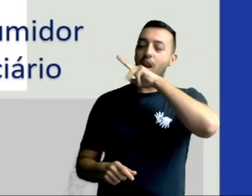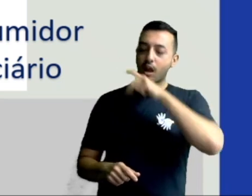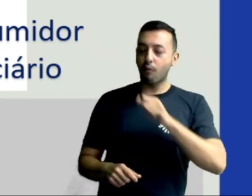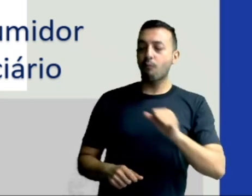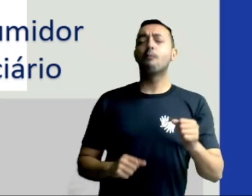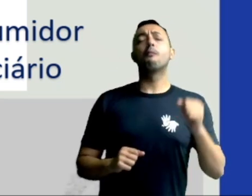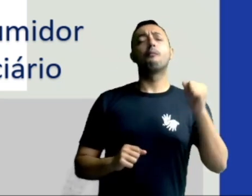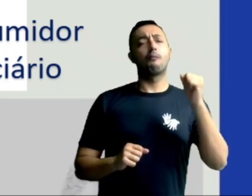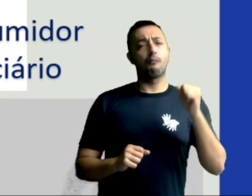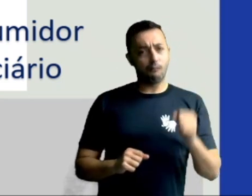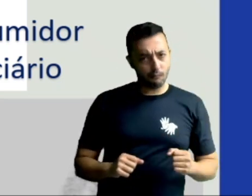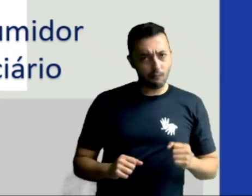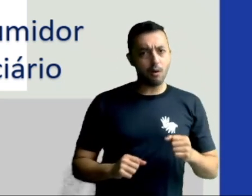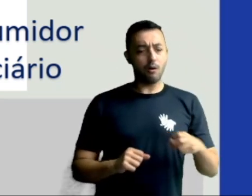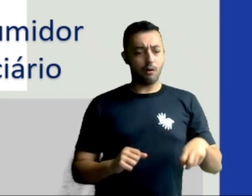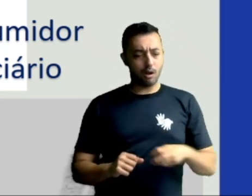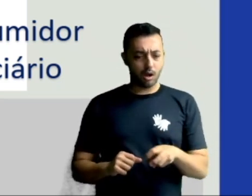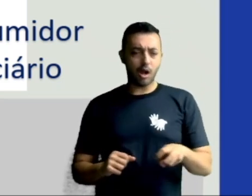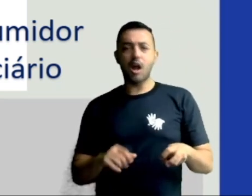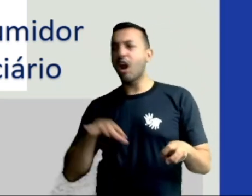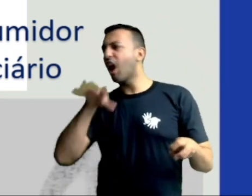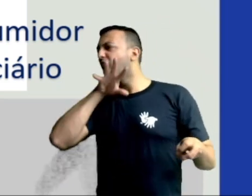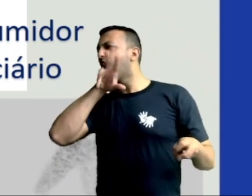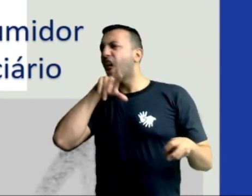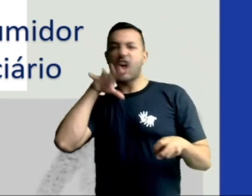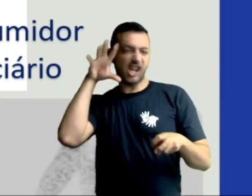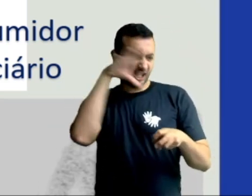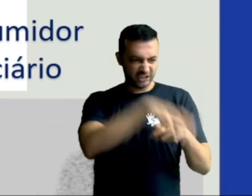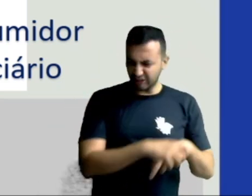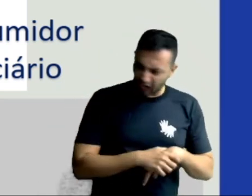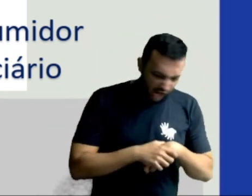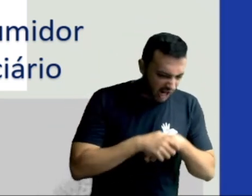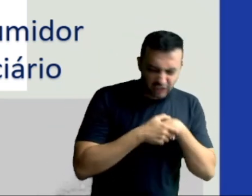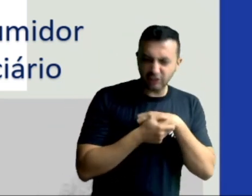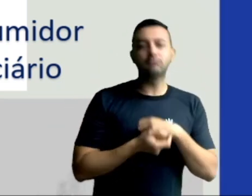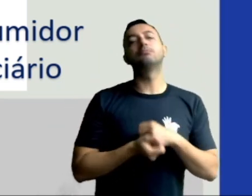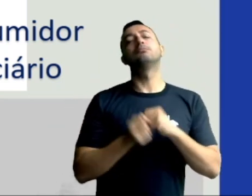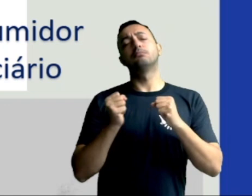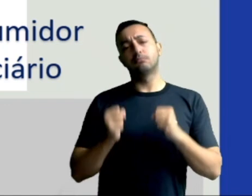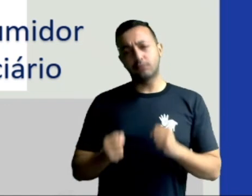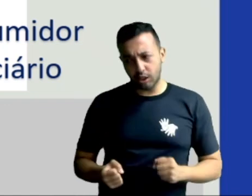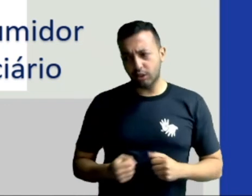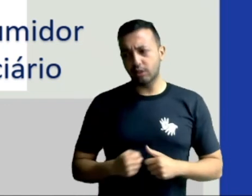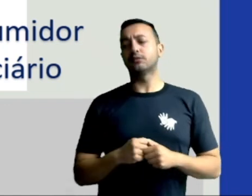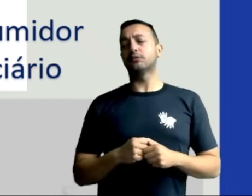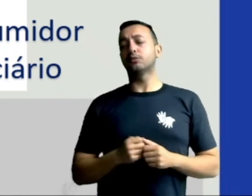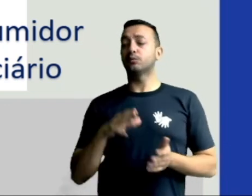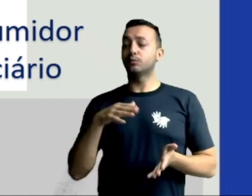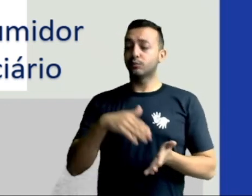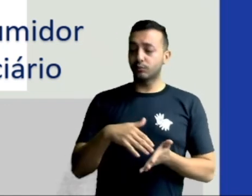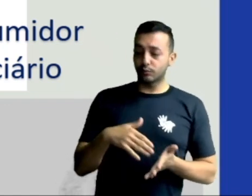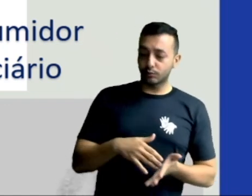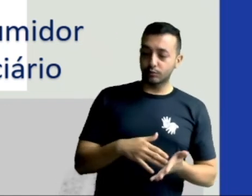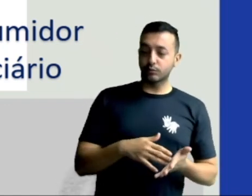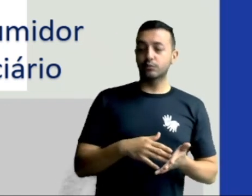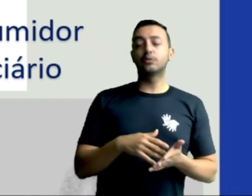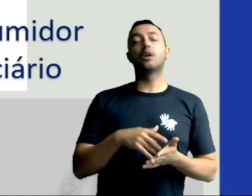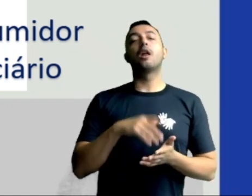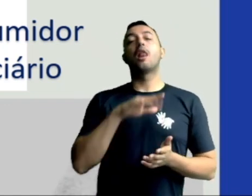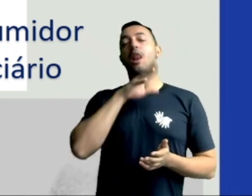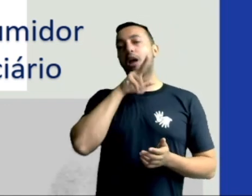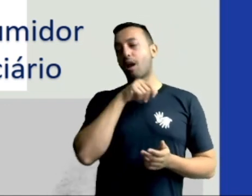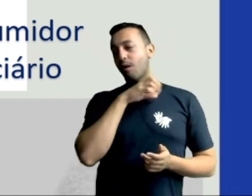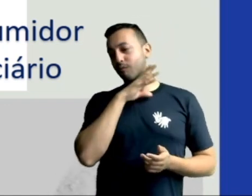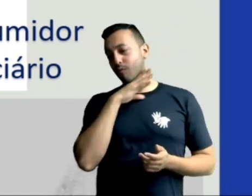que pode se alimentar da cobra, que ele é carnívoro, só come carne de outros animais. E aí, por último, quando o leão